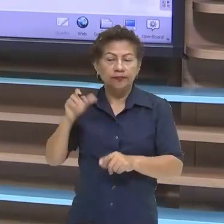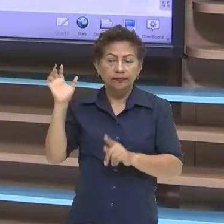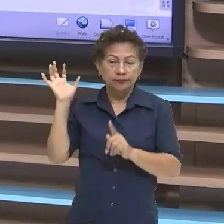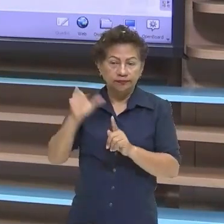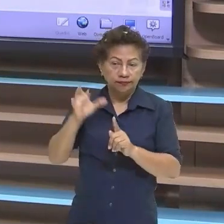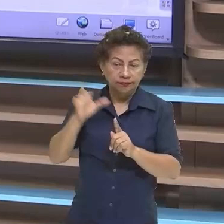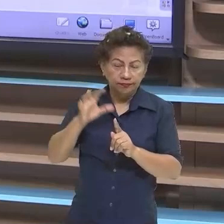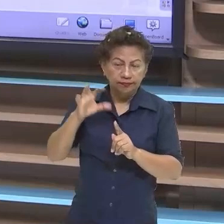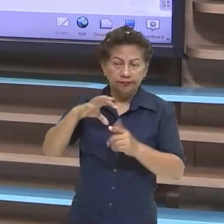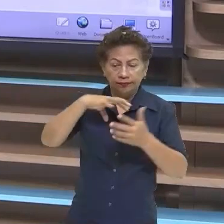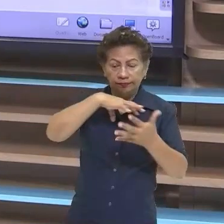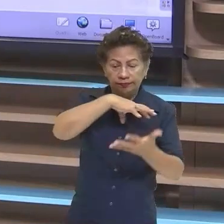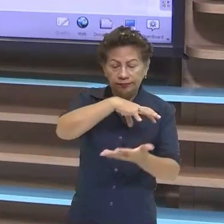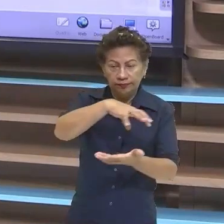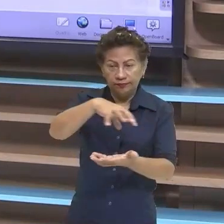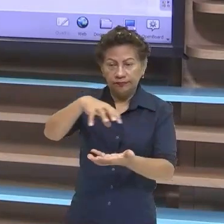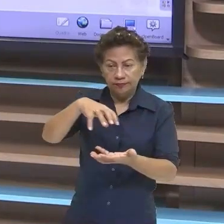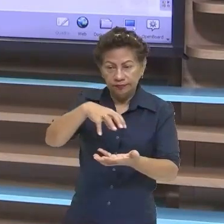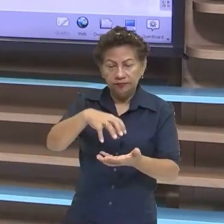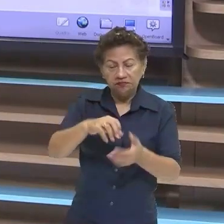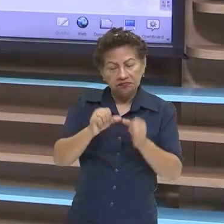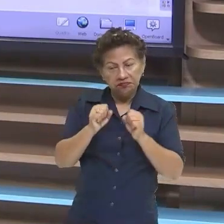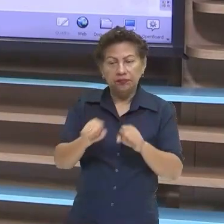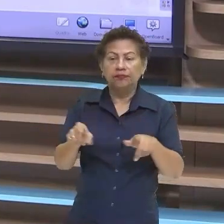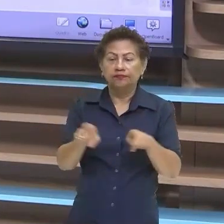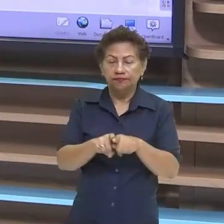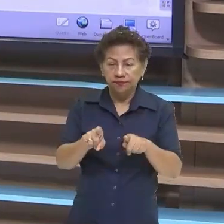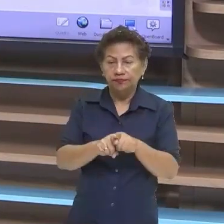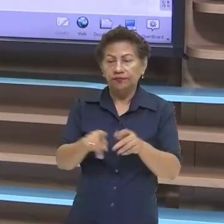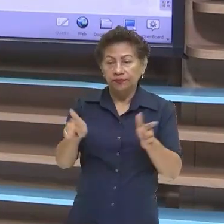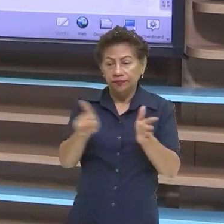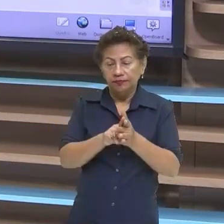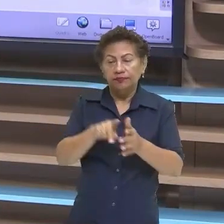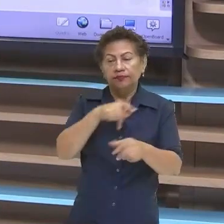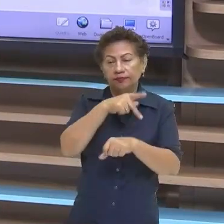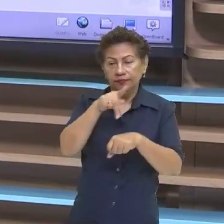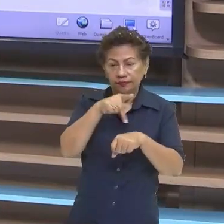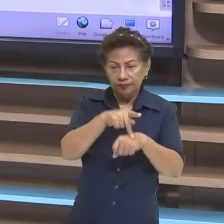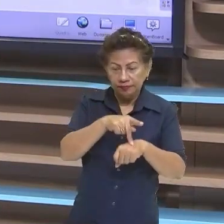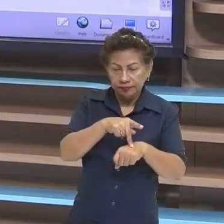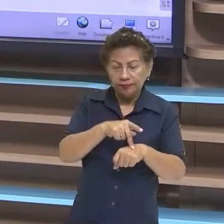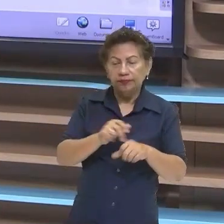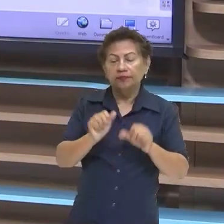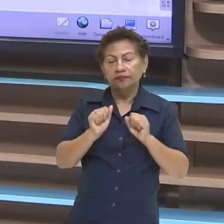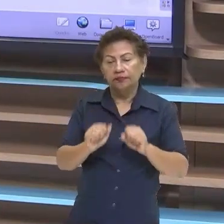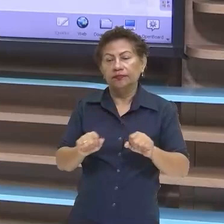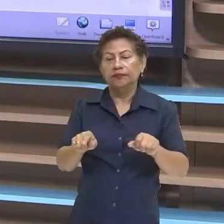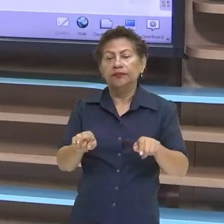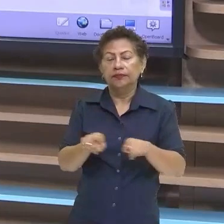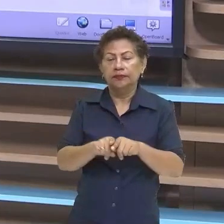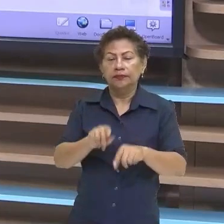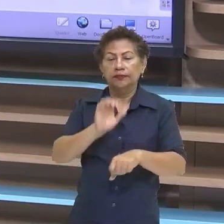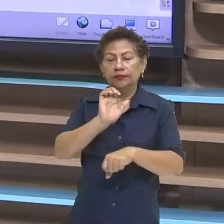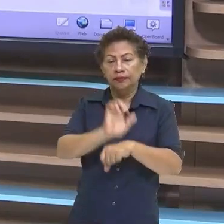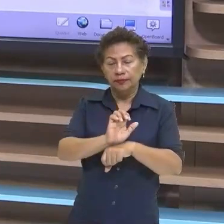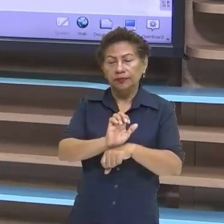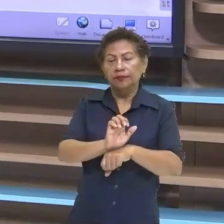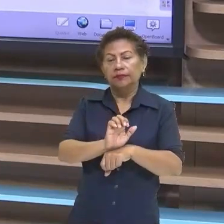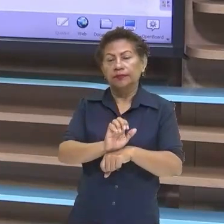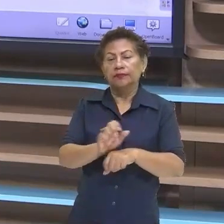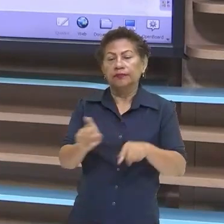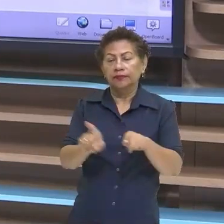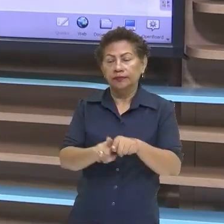escala mundial, ou pode ser numa escala nacional, né? Na escala regional e até mesmo na